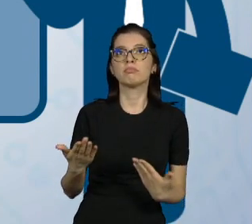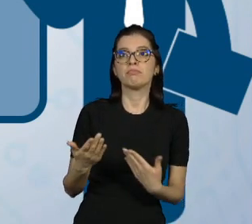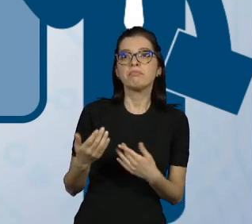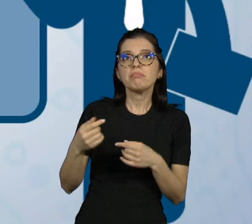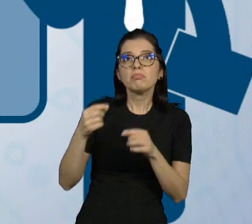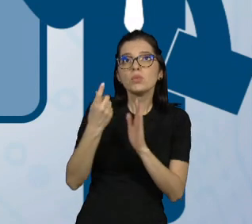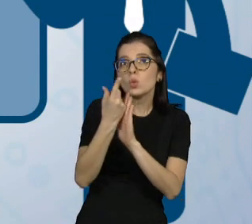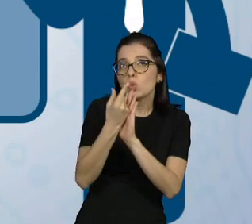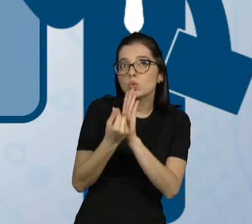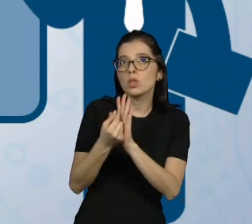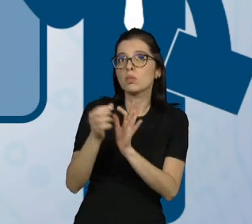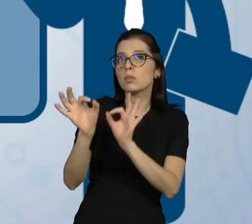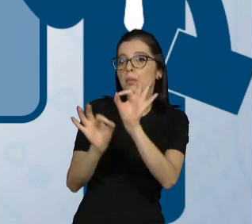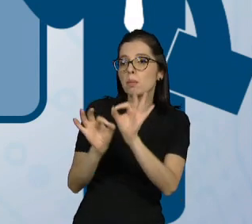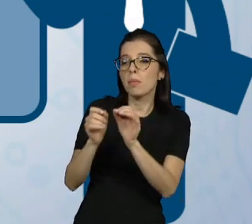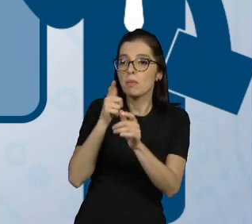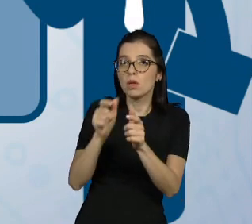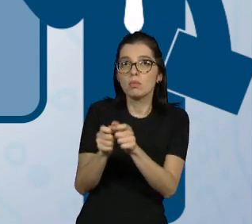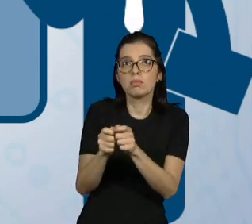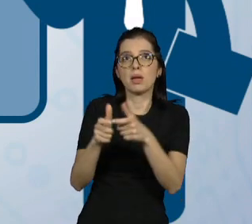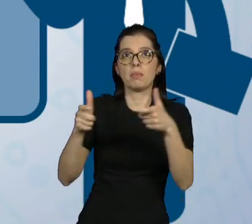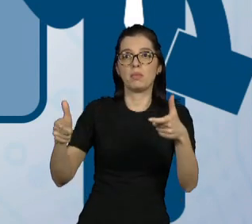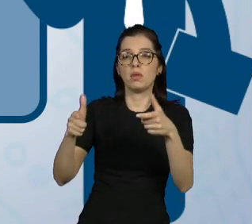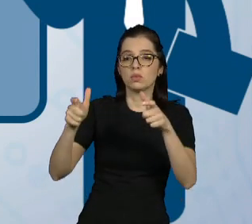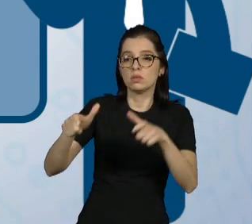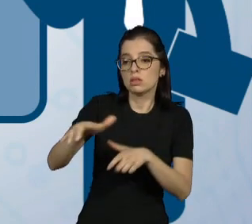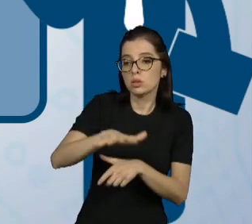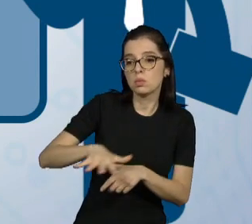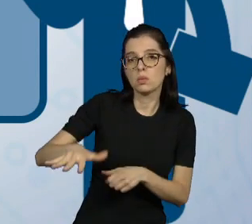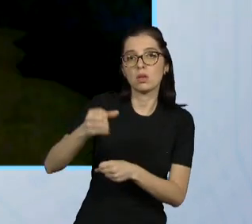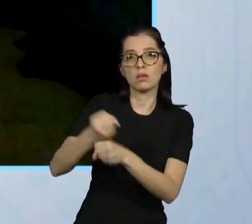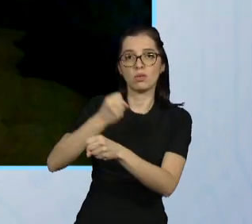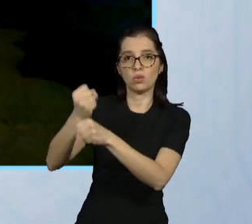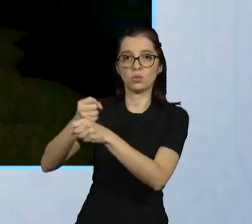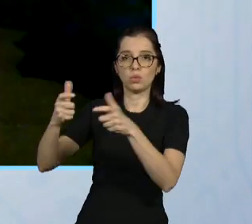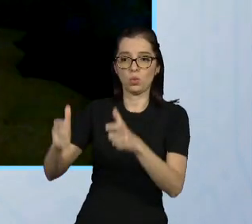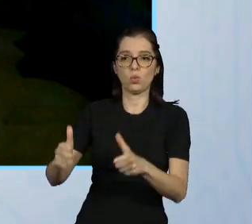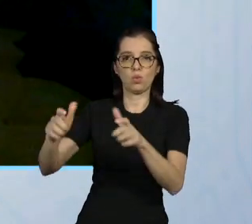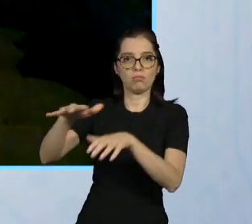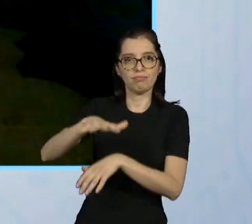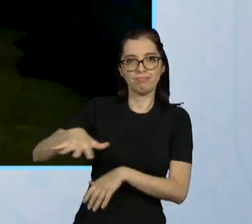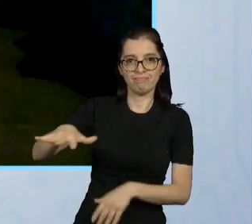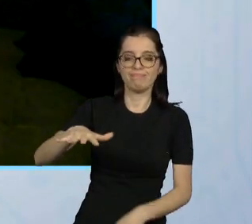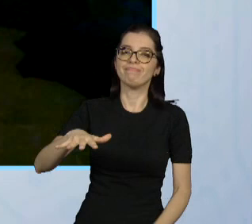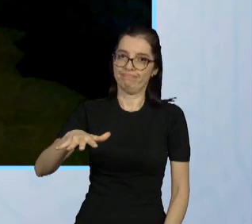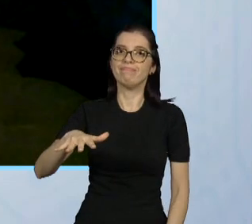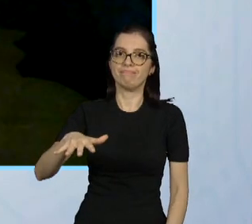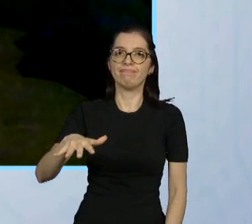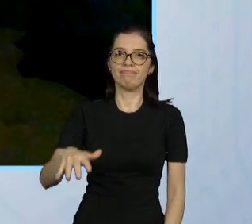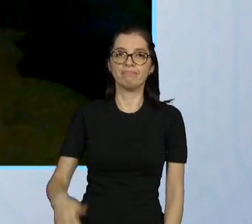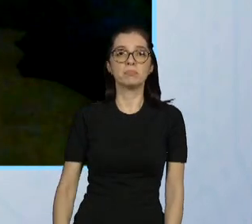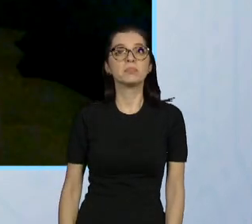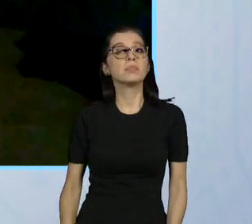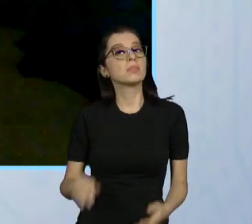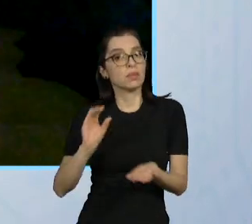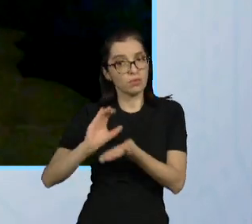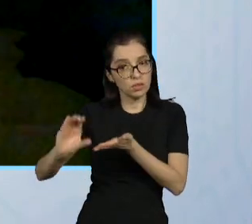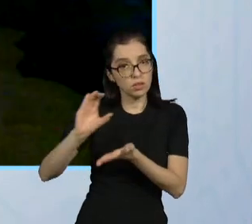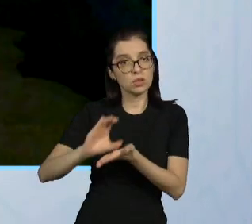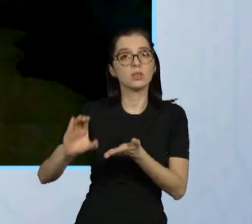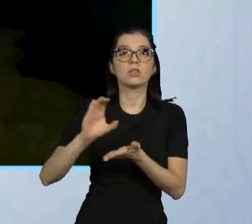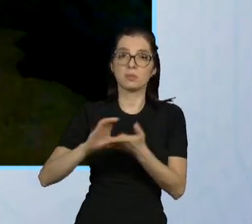algumas escolas podem precisar de reformas para garantir o distanciamento. Vai demandar mais recursos, por isso que é importante já começar a